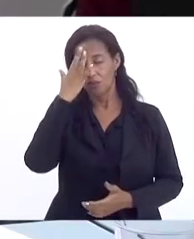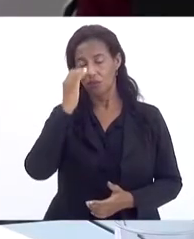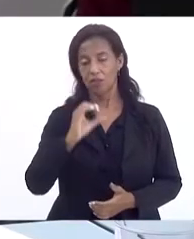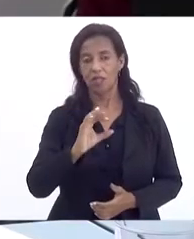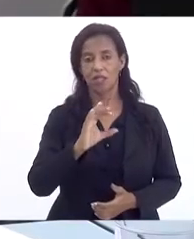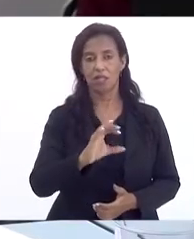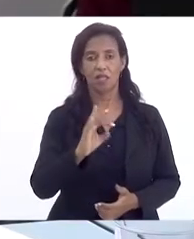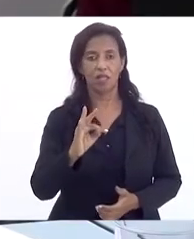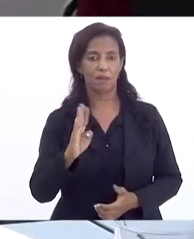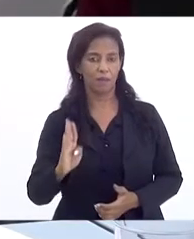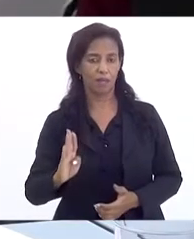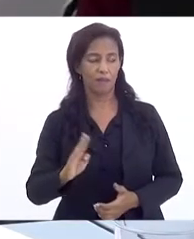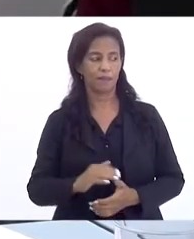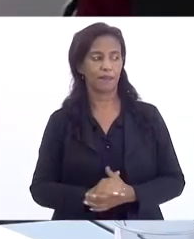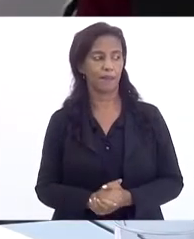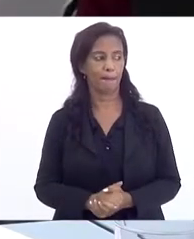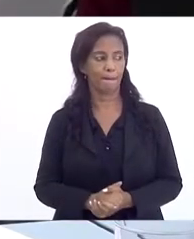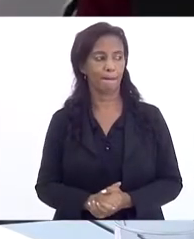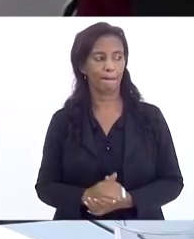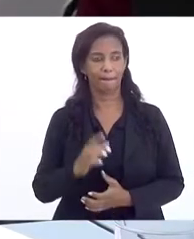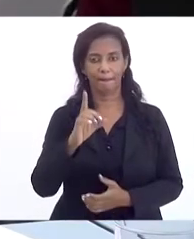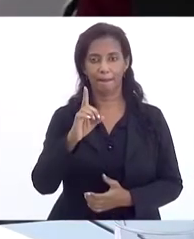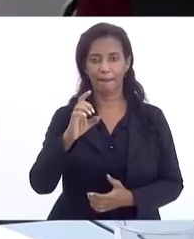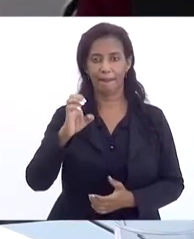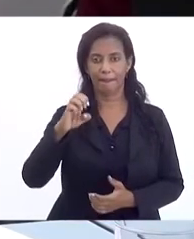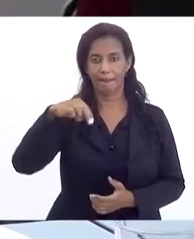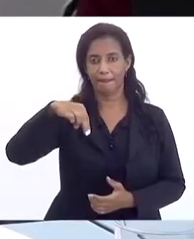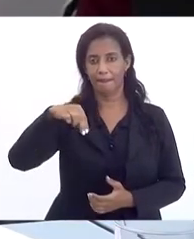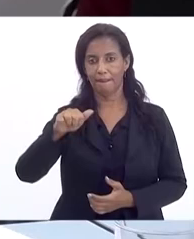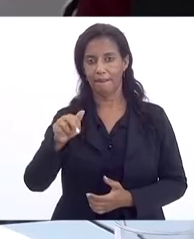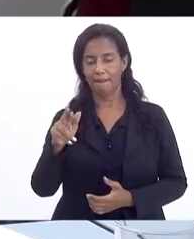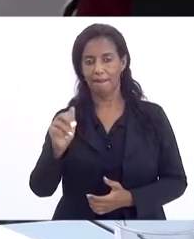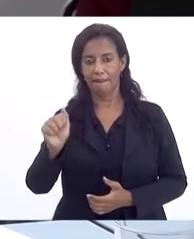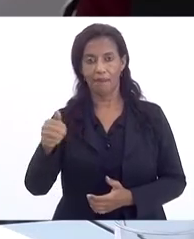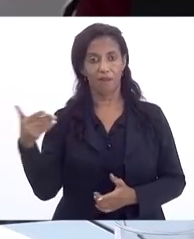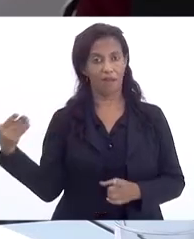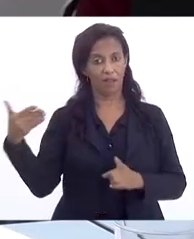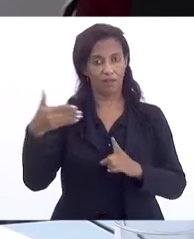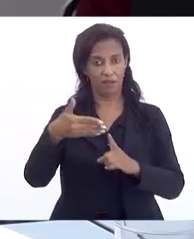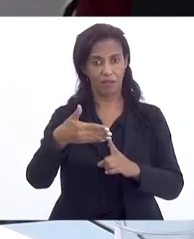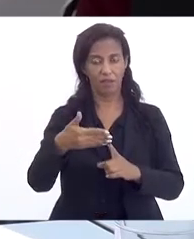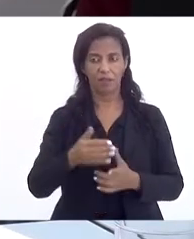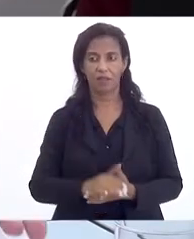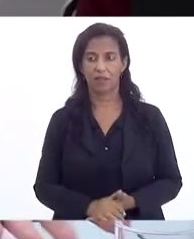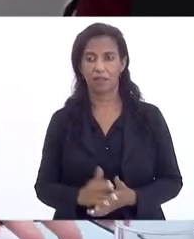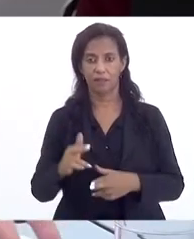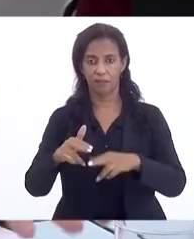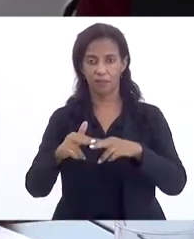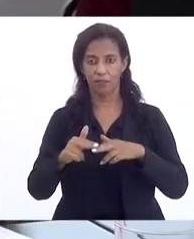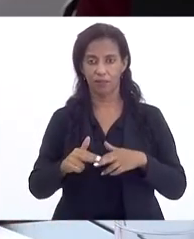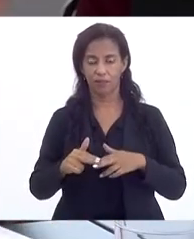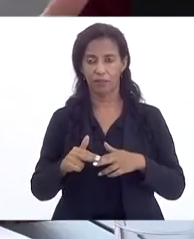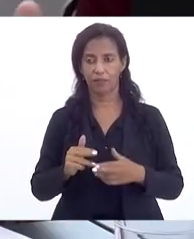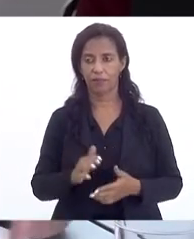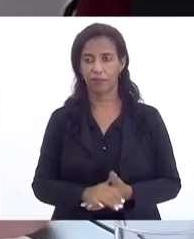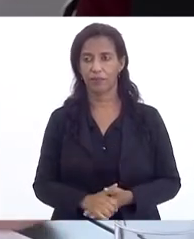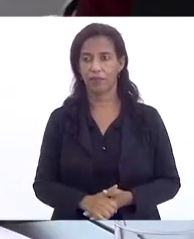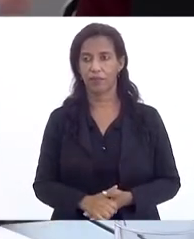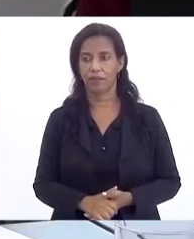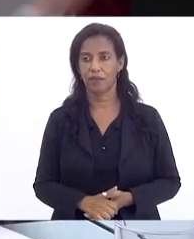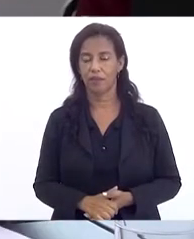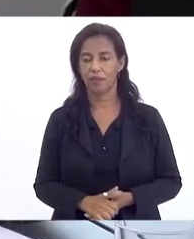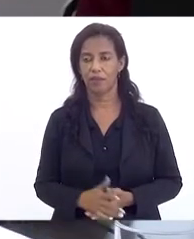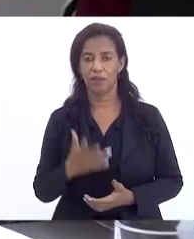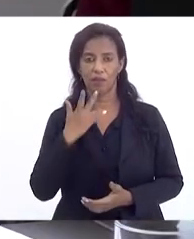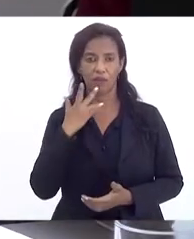aí eu só lendo lá, aí o Denatran, faz referência, por isso que eu falei que gostaria